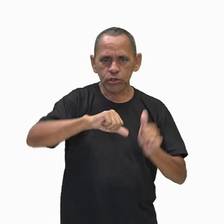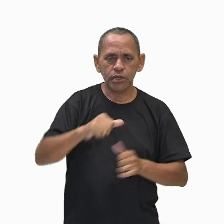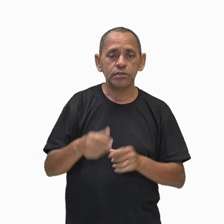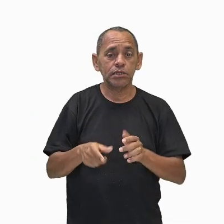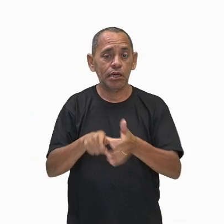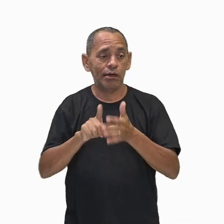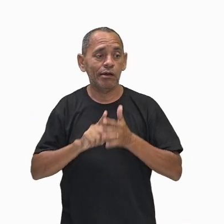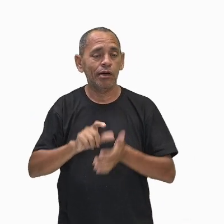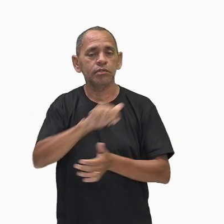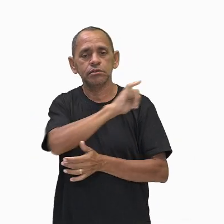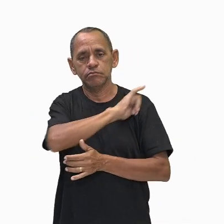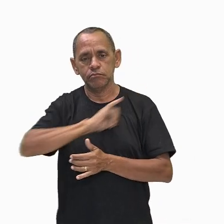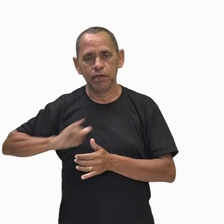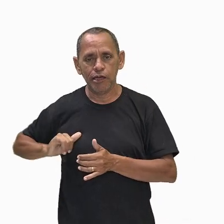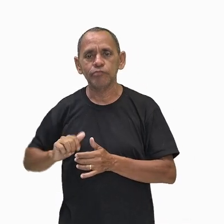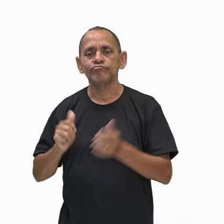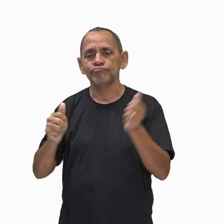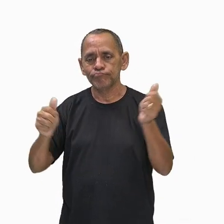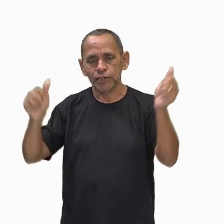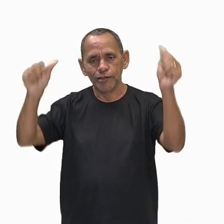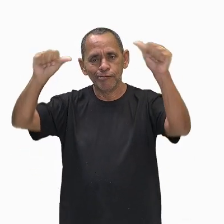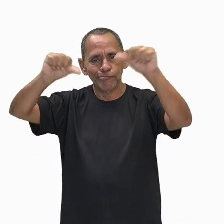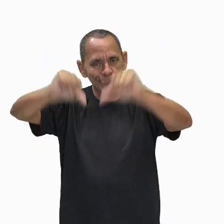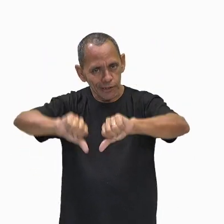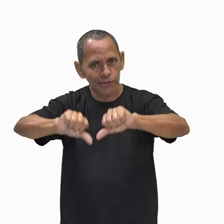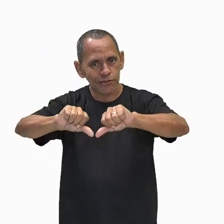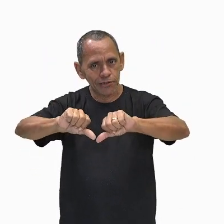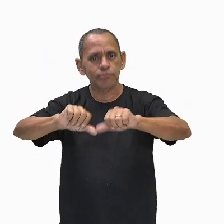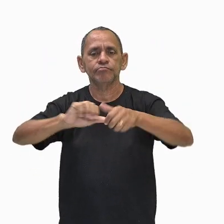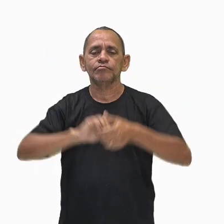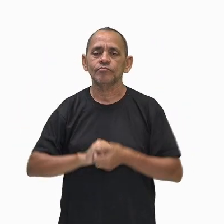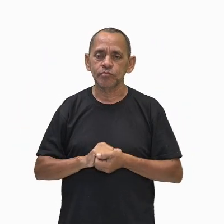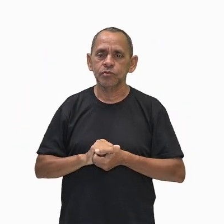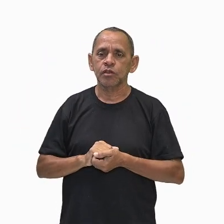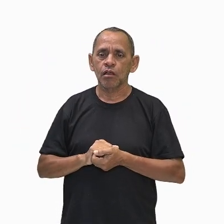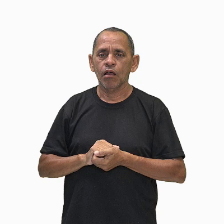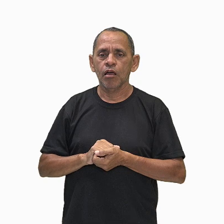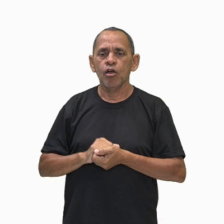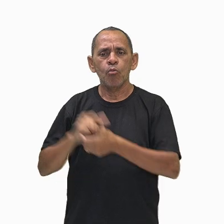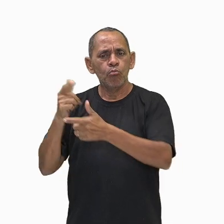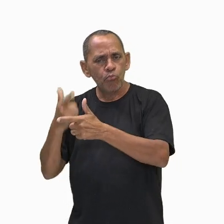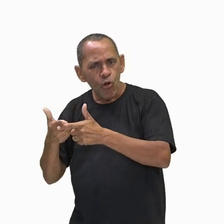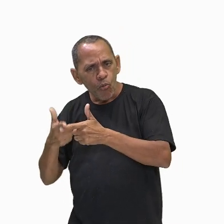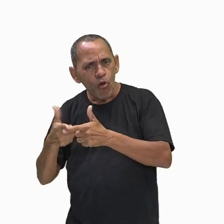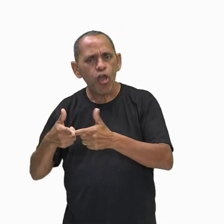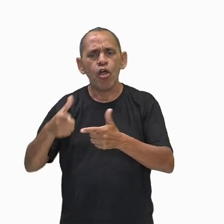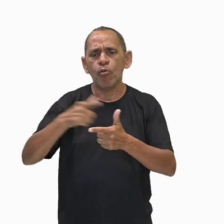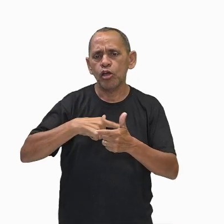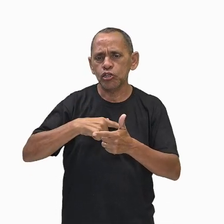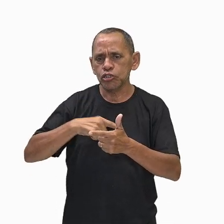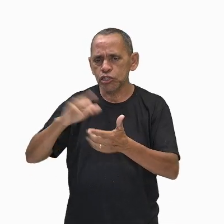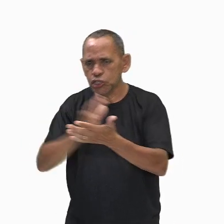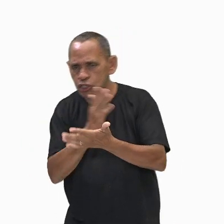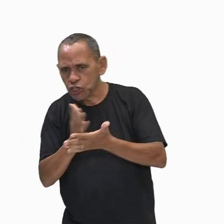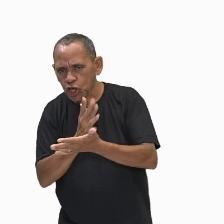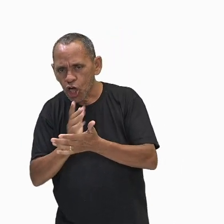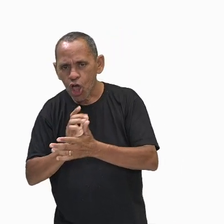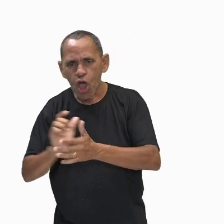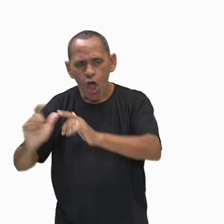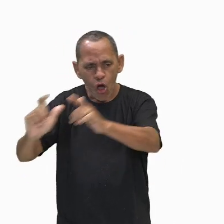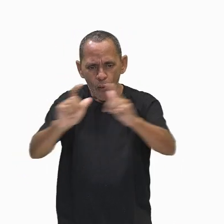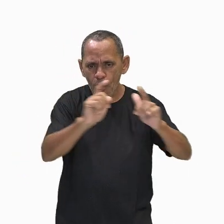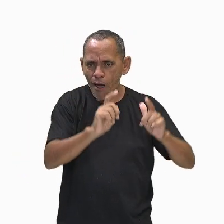em crise. Então, esse segundo império, ele vem aí mexendo, então, com algumas partes da sociedade, tá? Olha